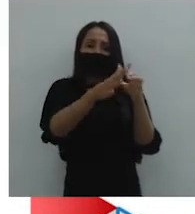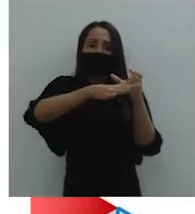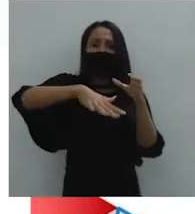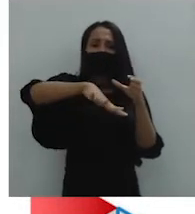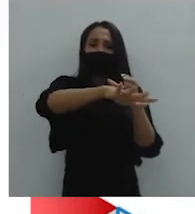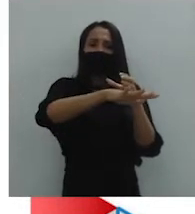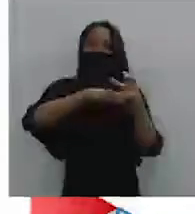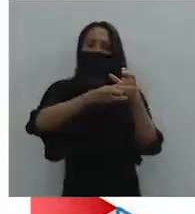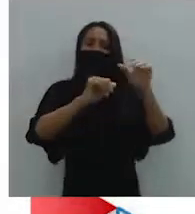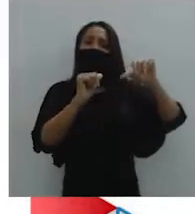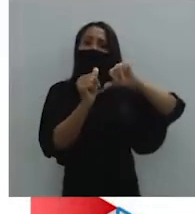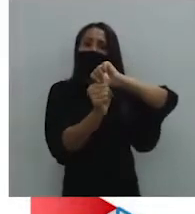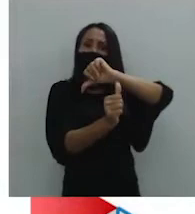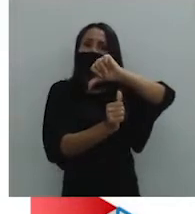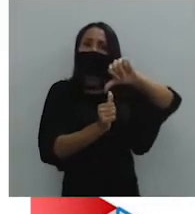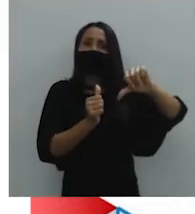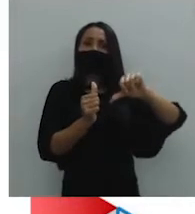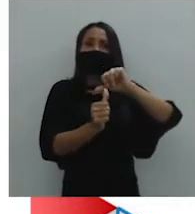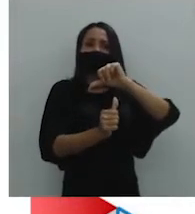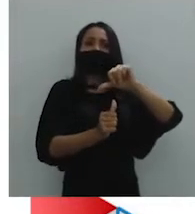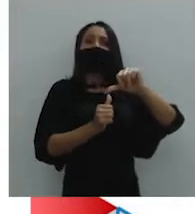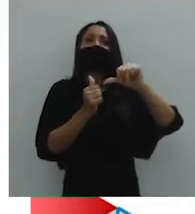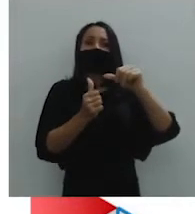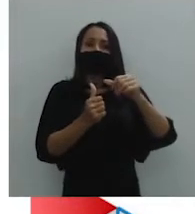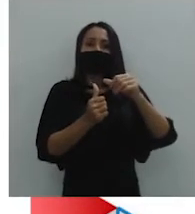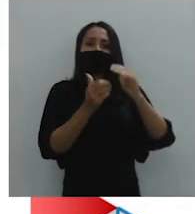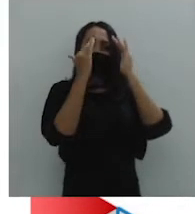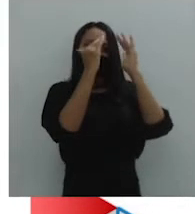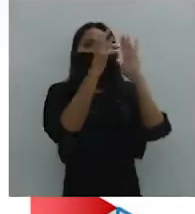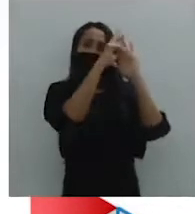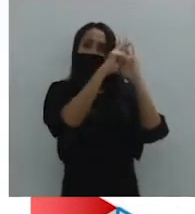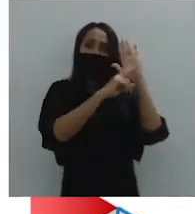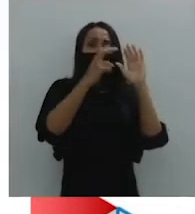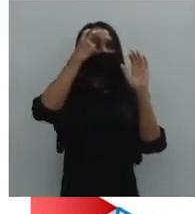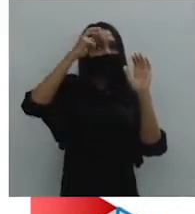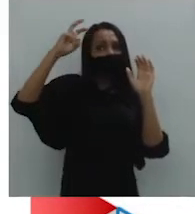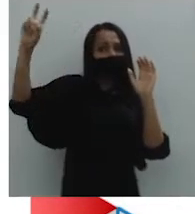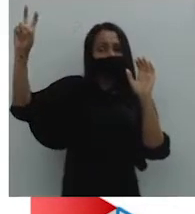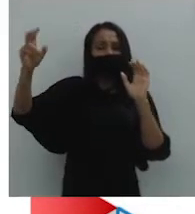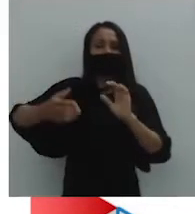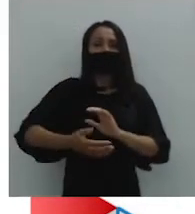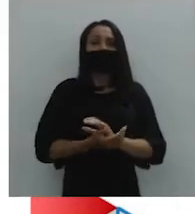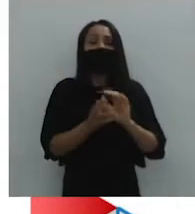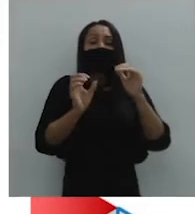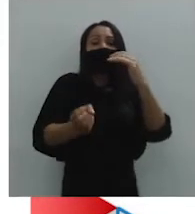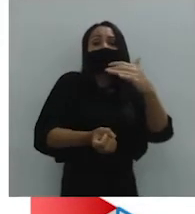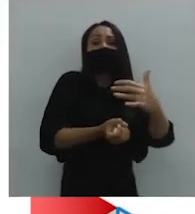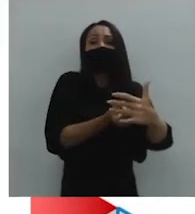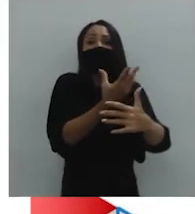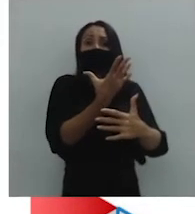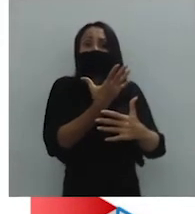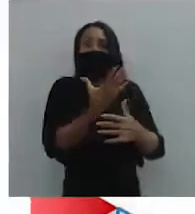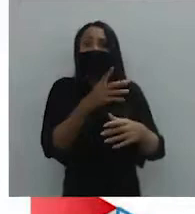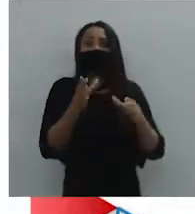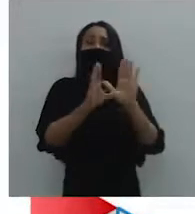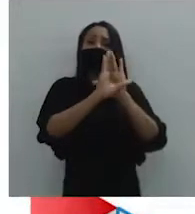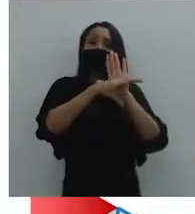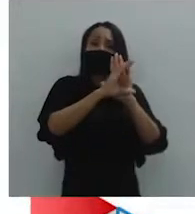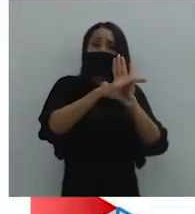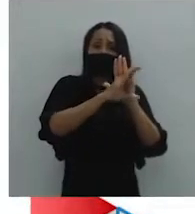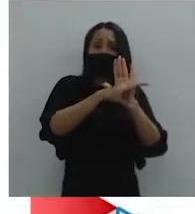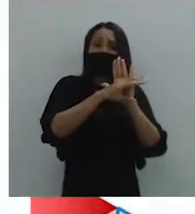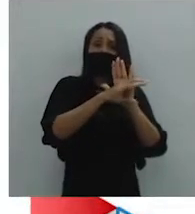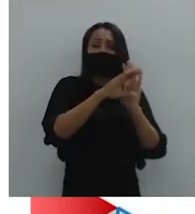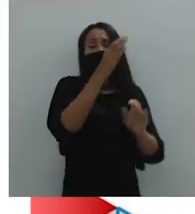eles mudam, certo? Seguindo as tendências culturais. E daí surge, vamos dizer, outros conceitos de